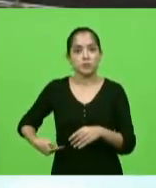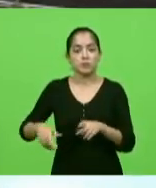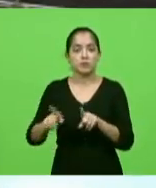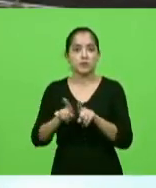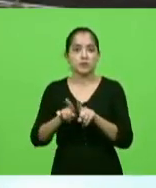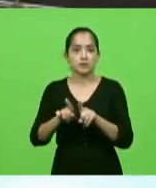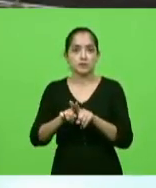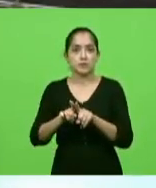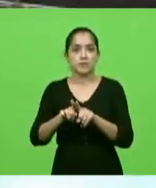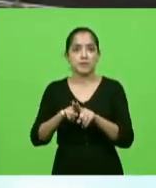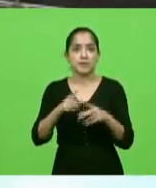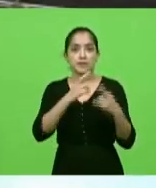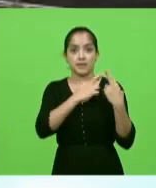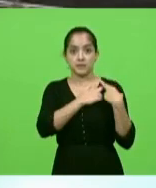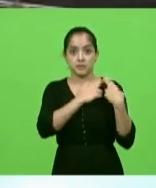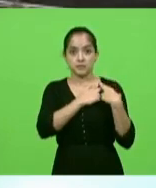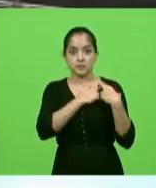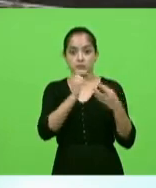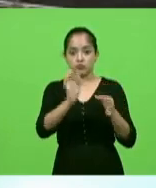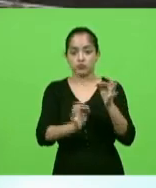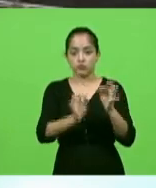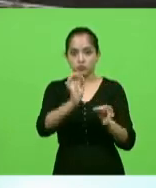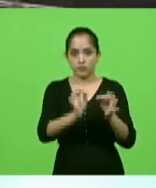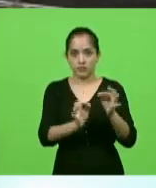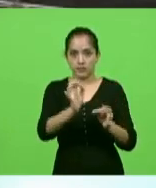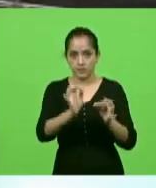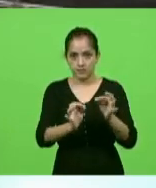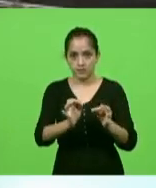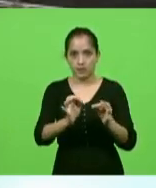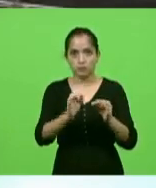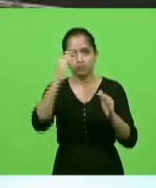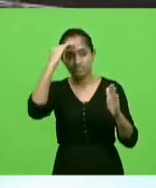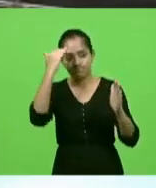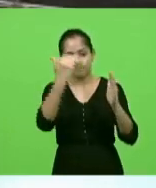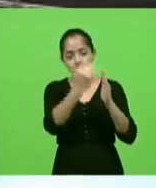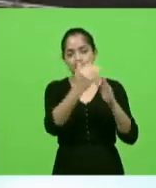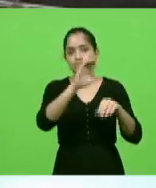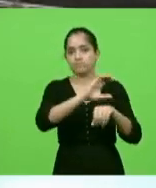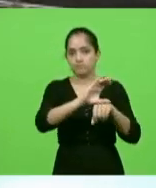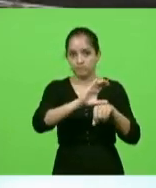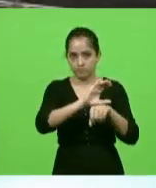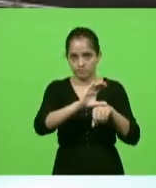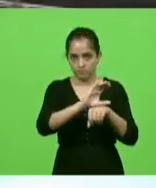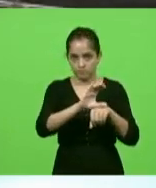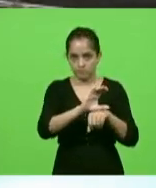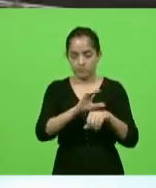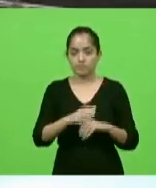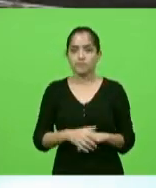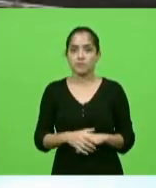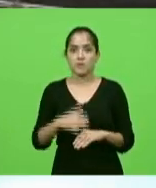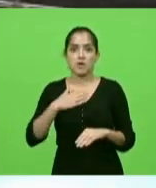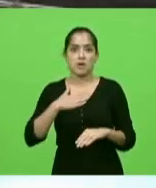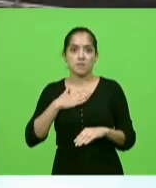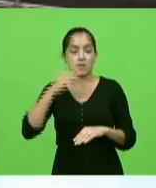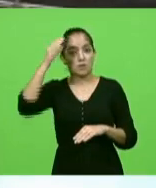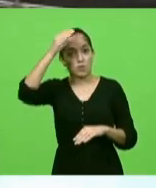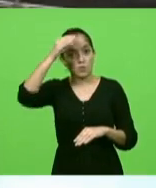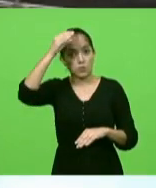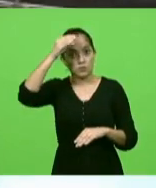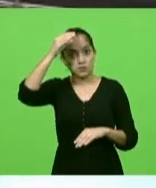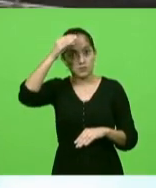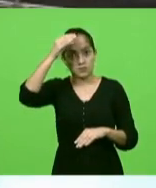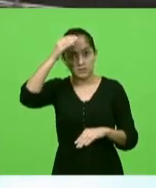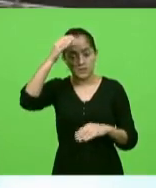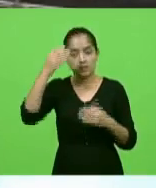Instagram na responsabilidade julgadora devo obediência à Constituição da República a minha consciência